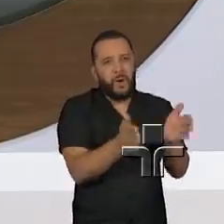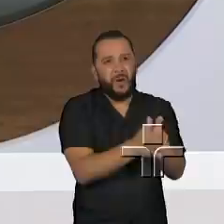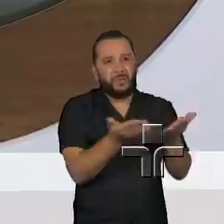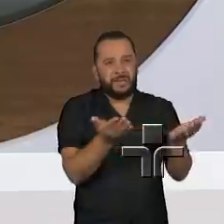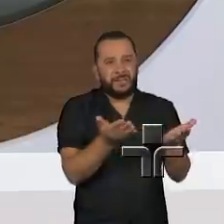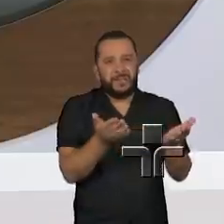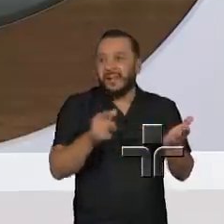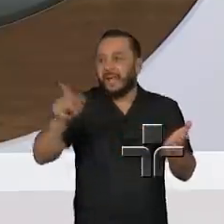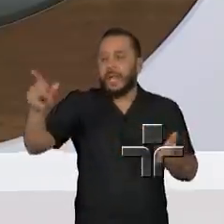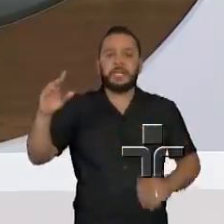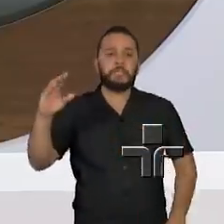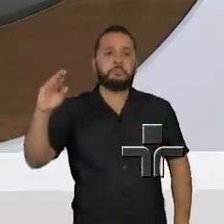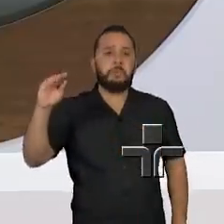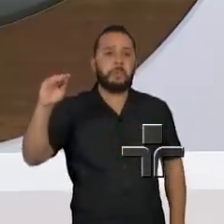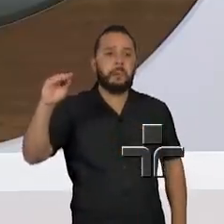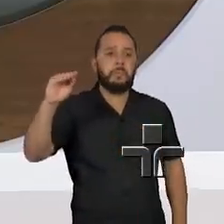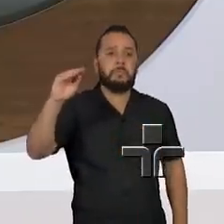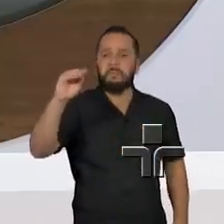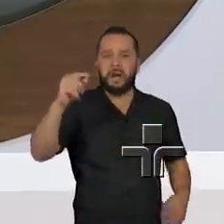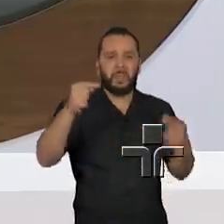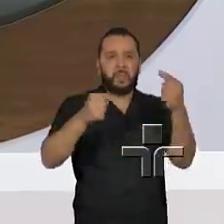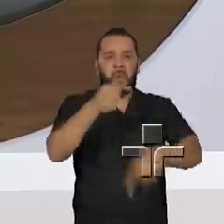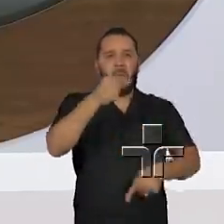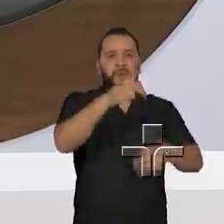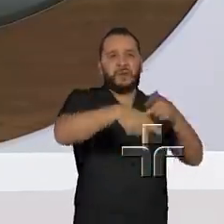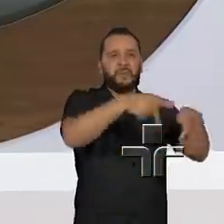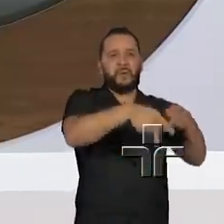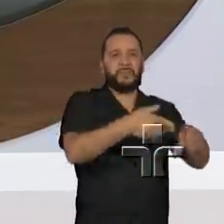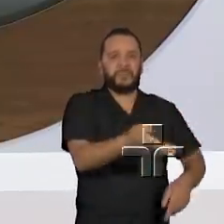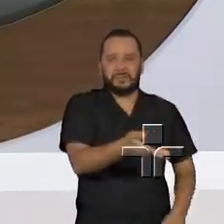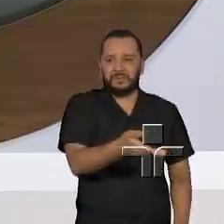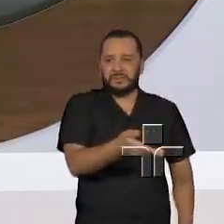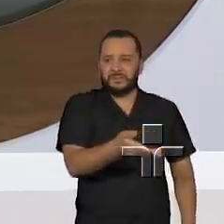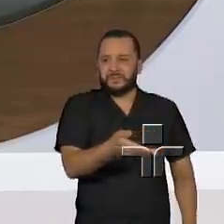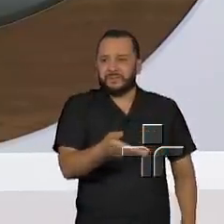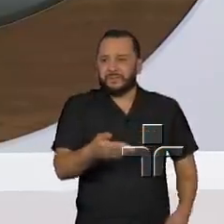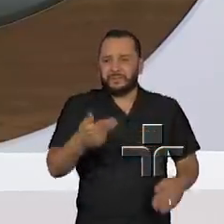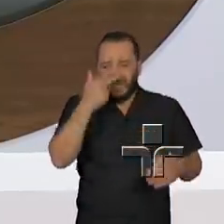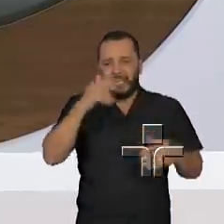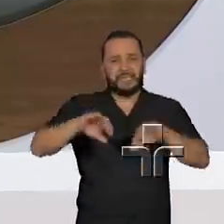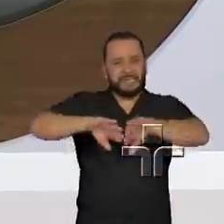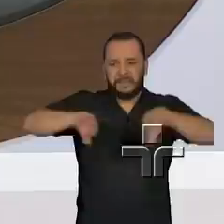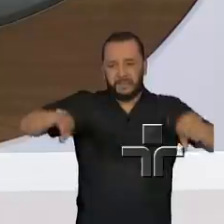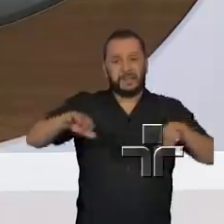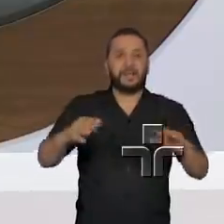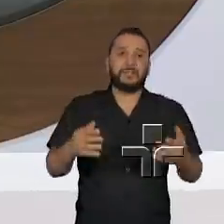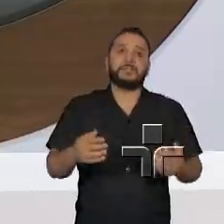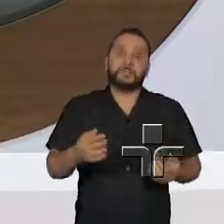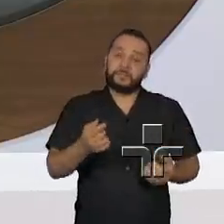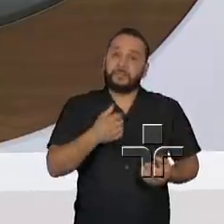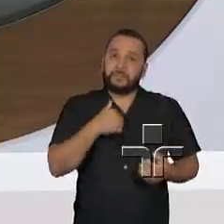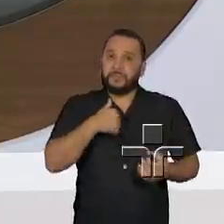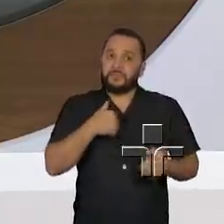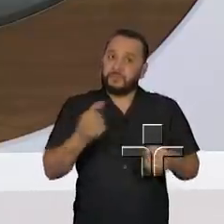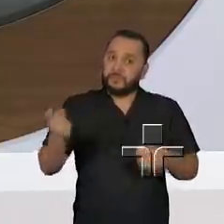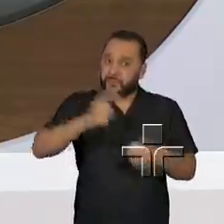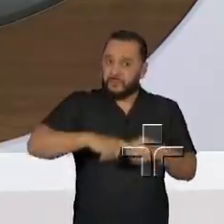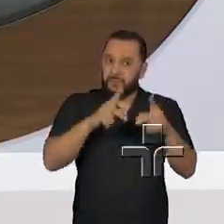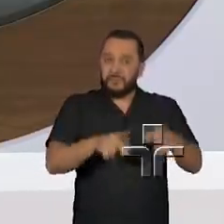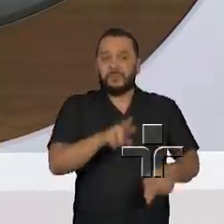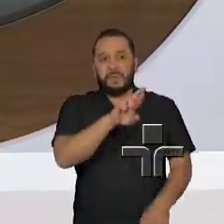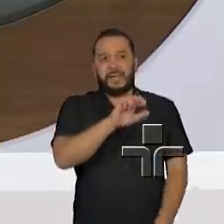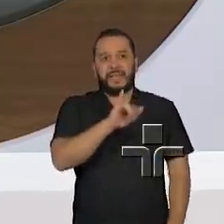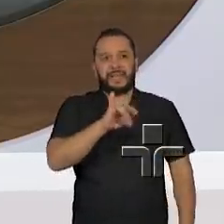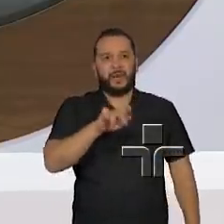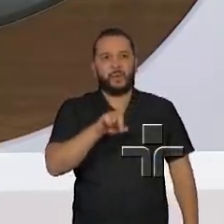uma viagem e outra, como o senhor estava contando aí, possa ter essa percepção. Eu vou retomar, então, ali o que o Reinaldo disse um pouco. Como